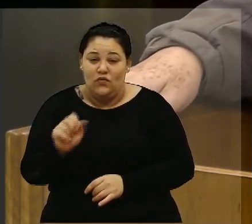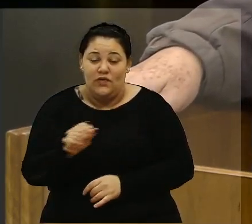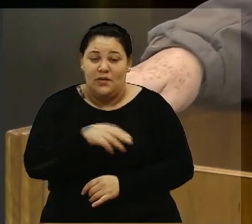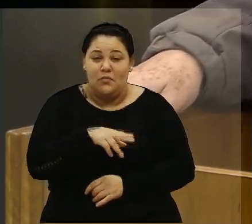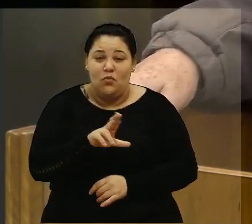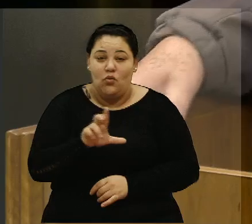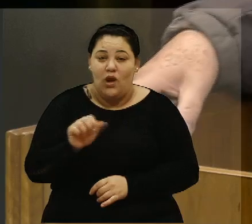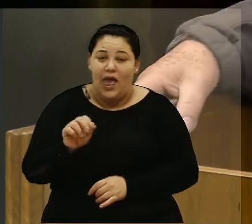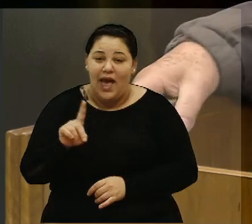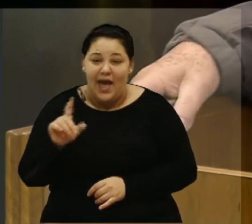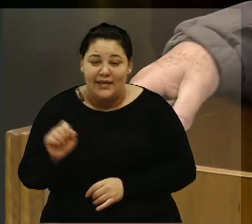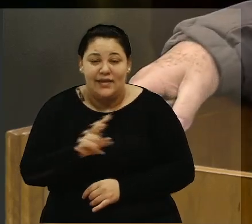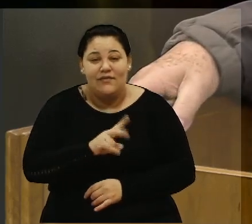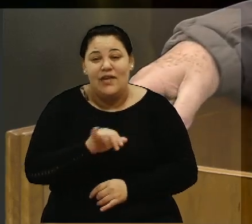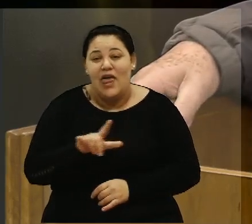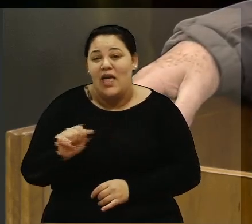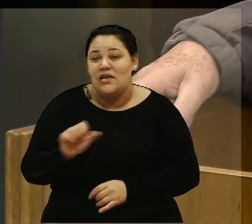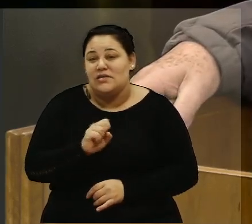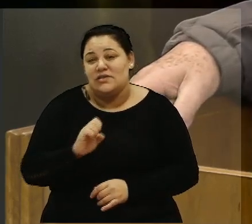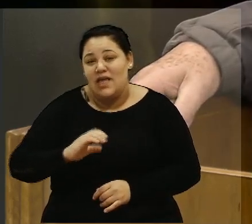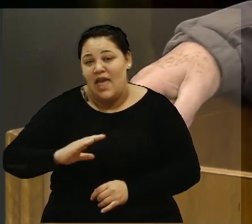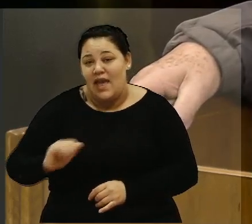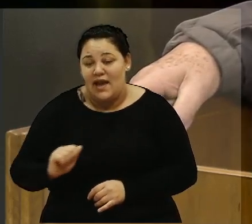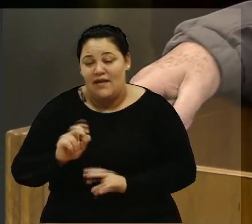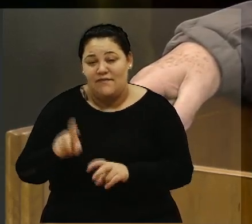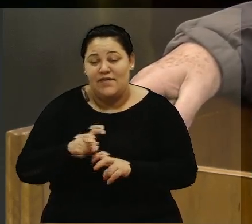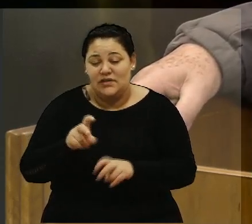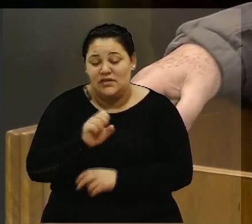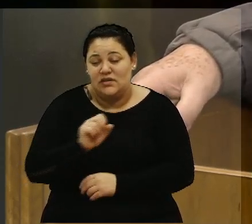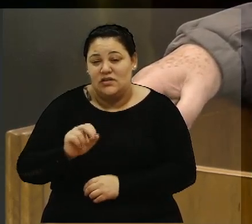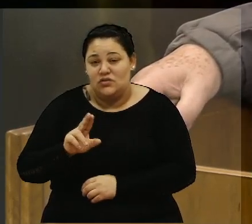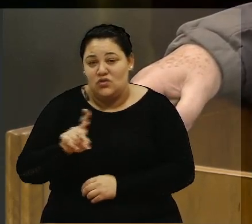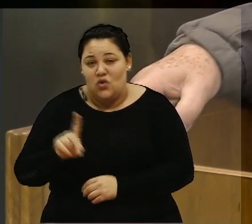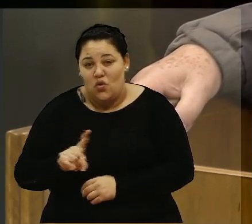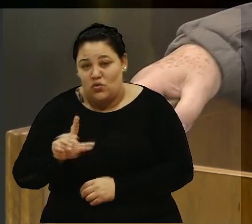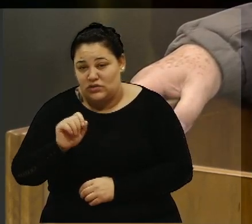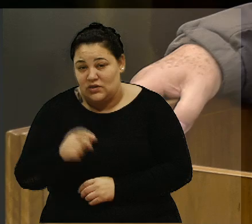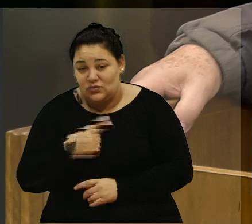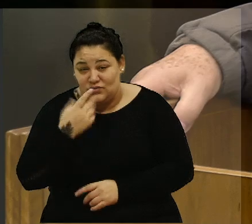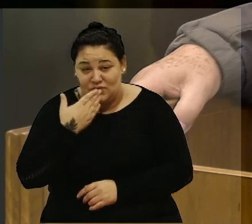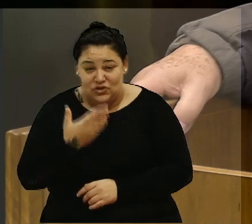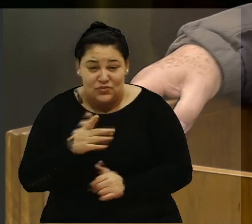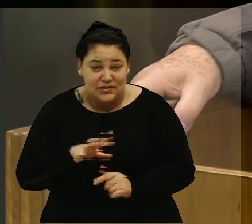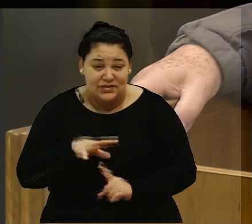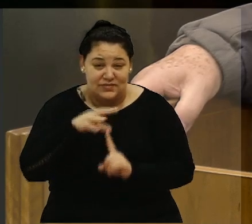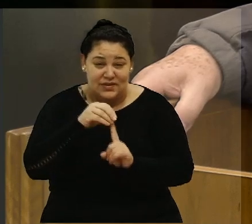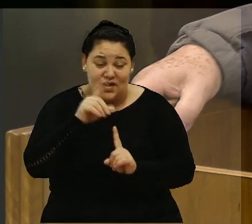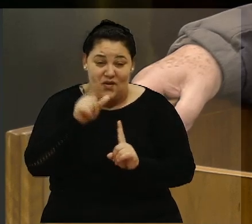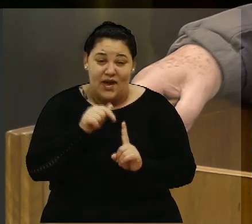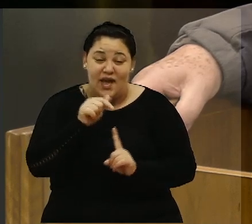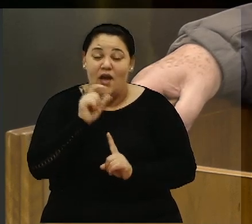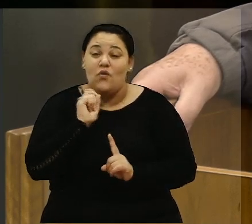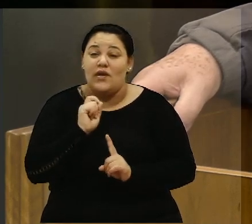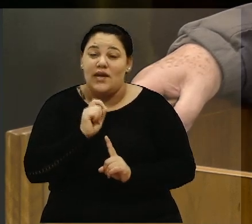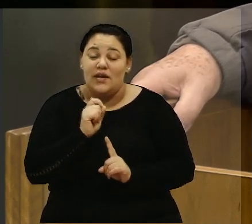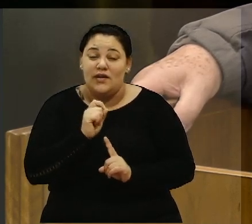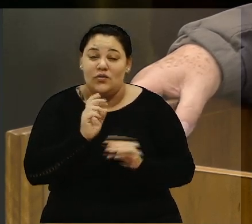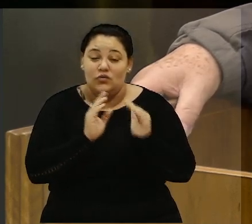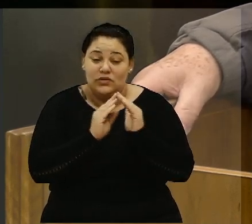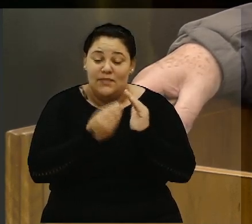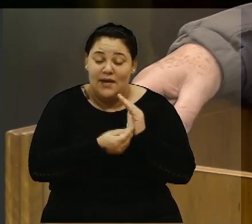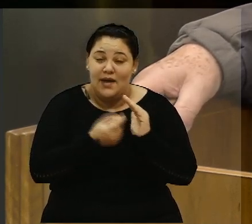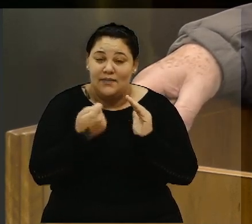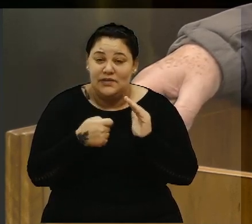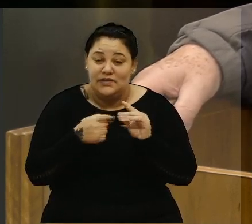de Fazenda Souza, uma das reivindicações principais dos nossos agricultores era o seguinte: o SAMAI tem que ser nosso parceiro